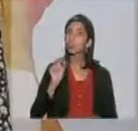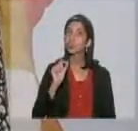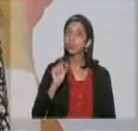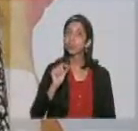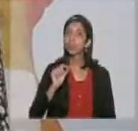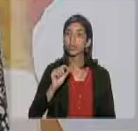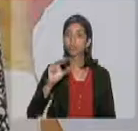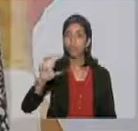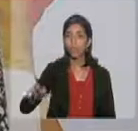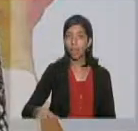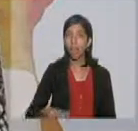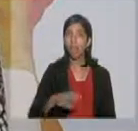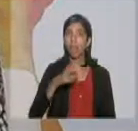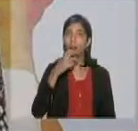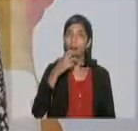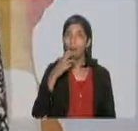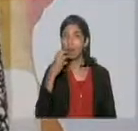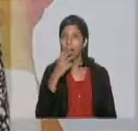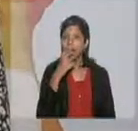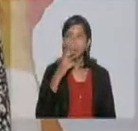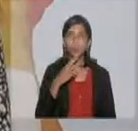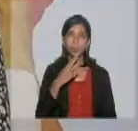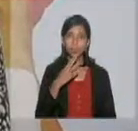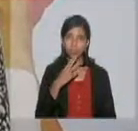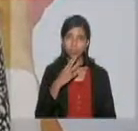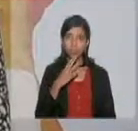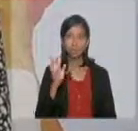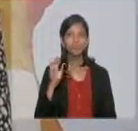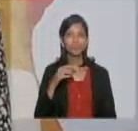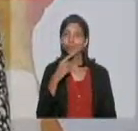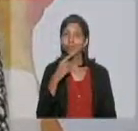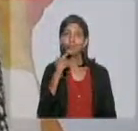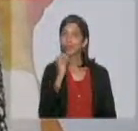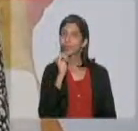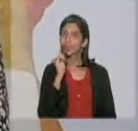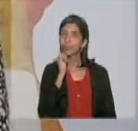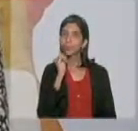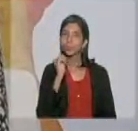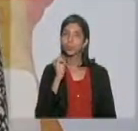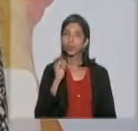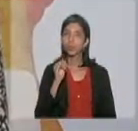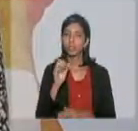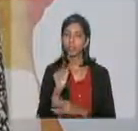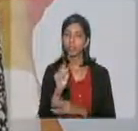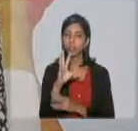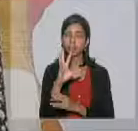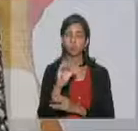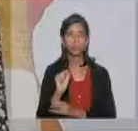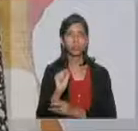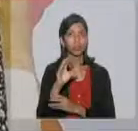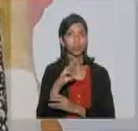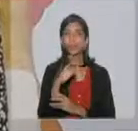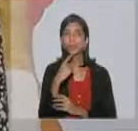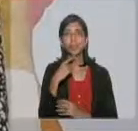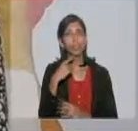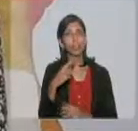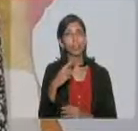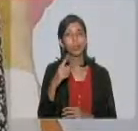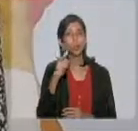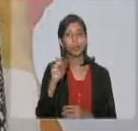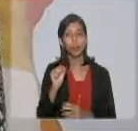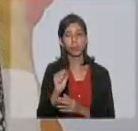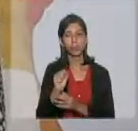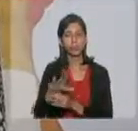parte das vezes, vai levar aquele objeto à boca para conhecer. Mas ele ainda não consegue, por exemplo, abrir o punho voluntariamente, então ele não sabe